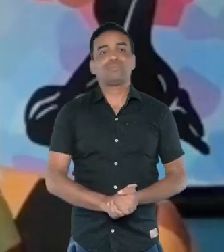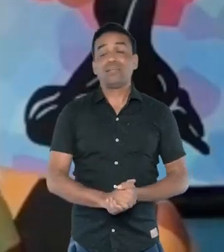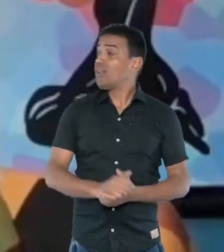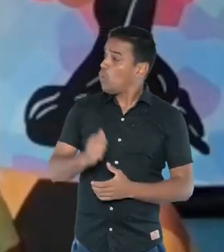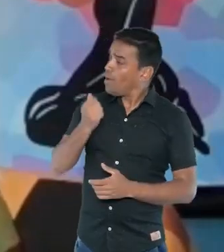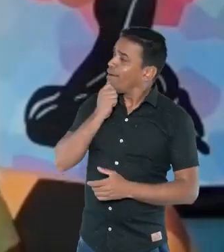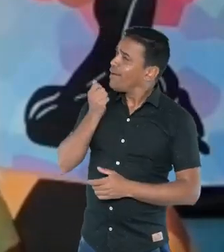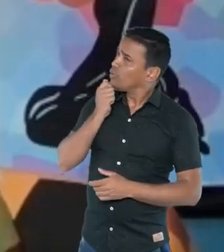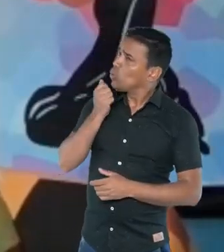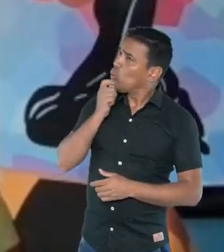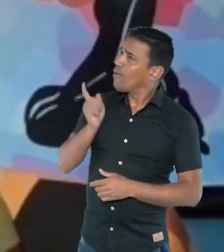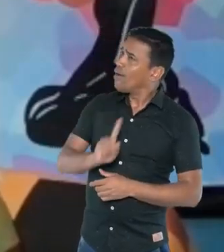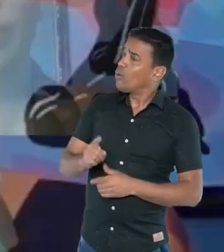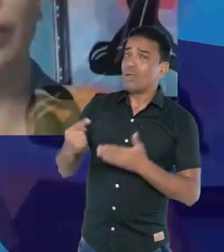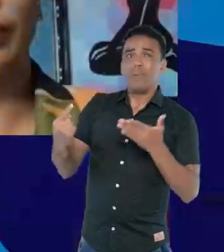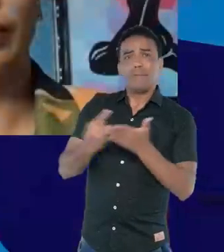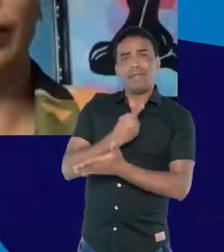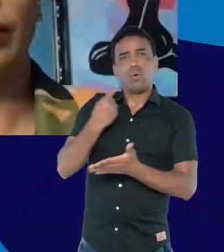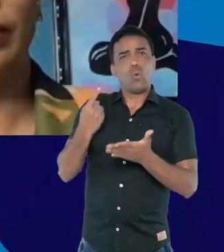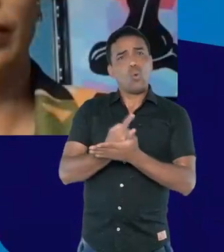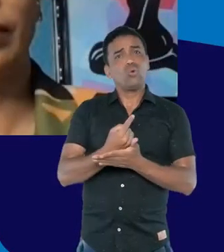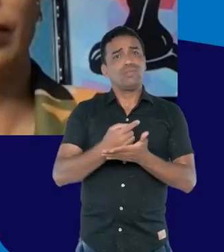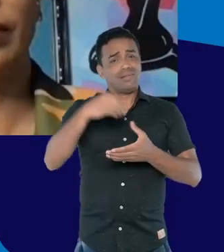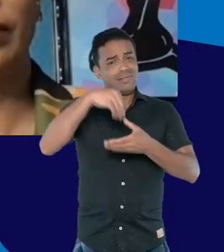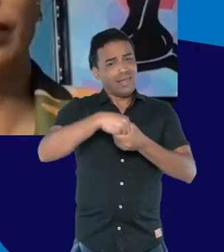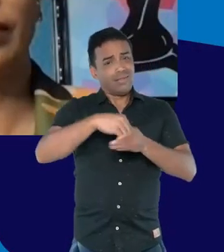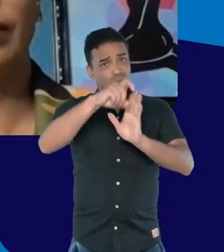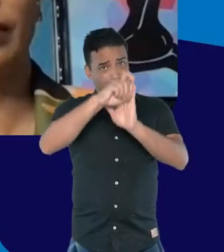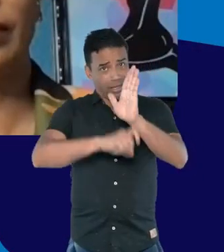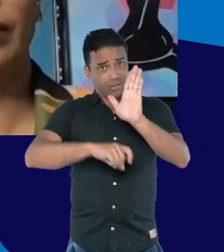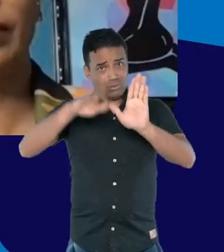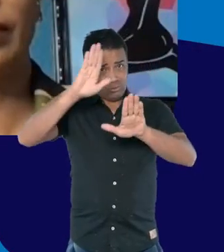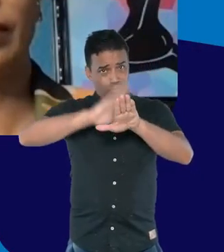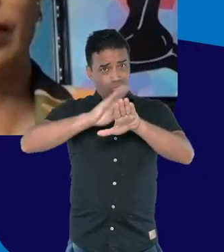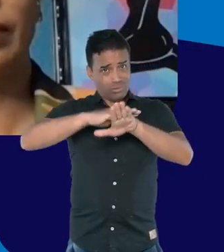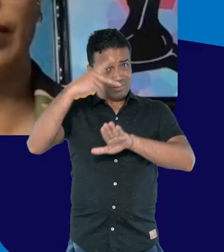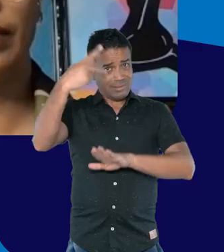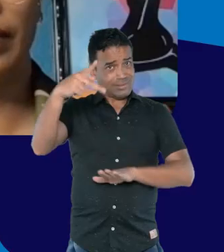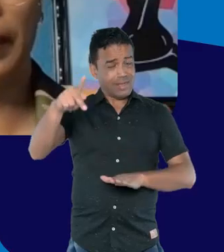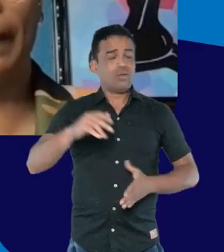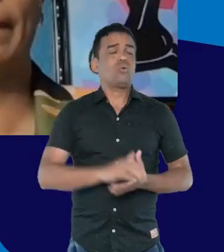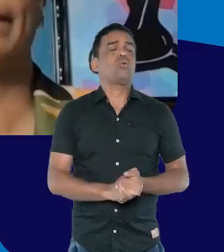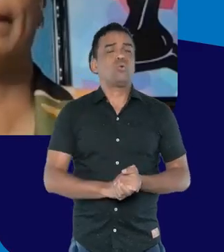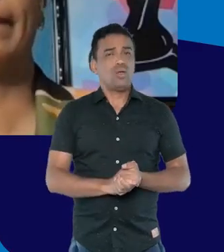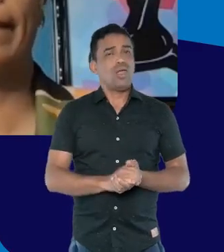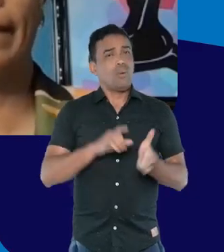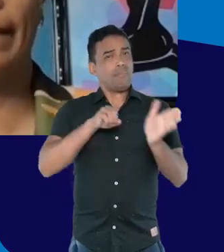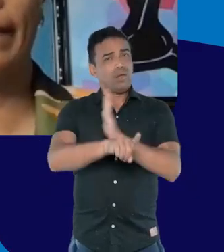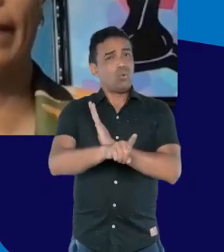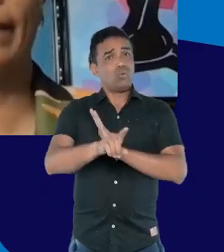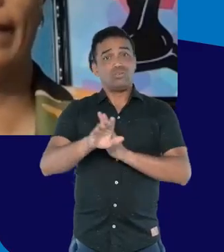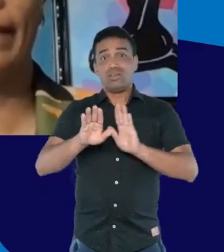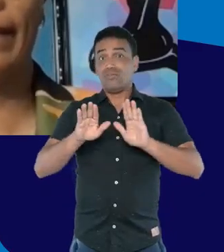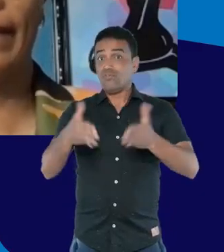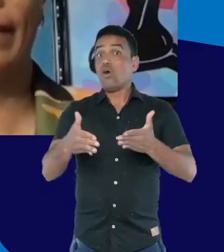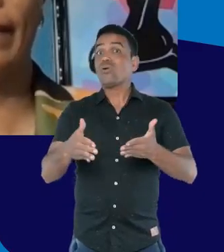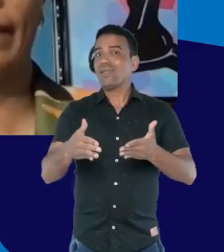que uma pergunta recorrente do seu texto é uma pergunta direcionada para o leitor,